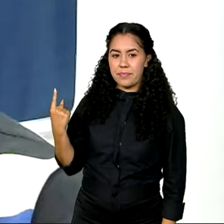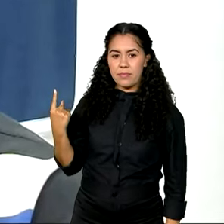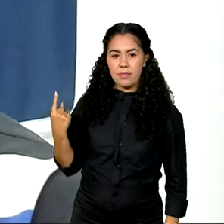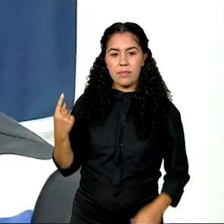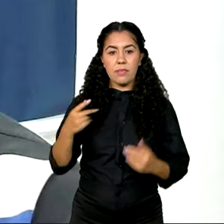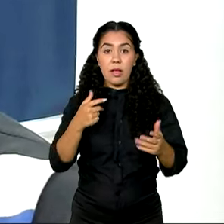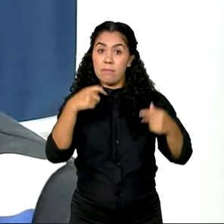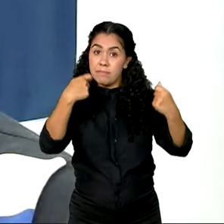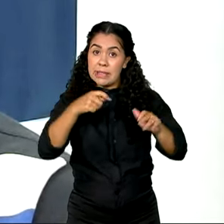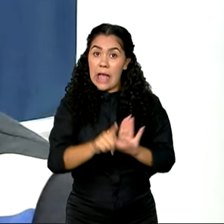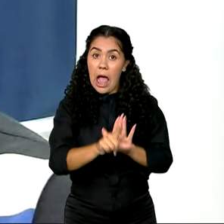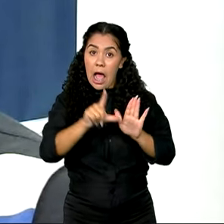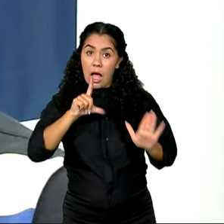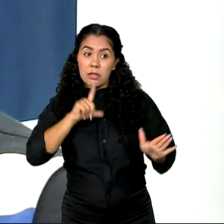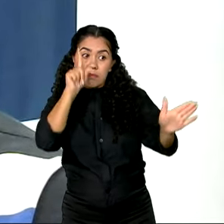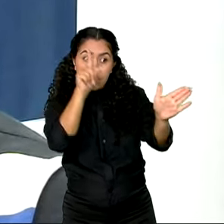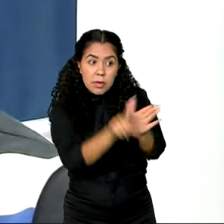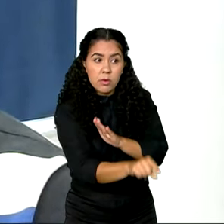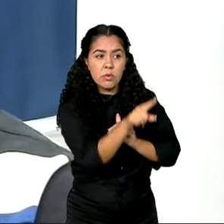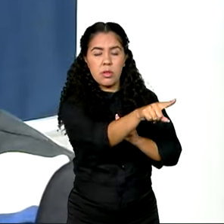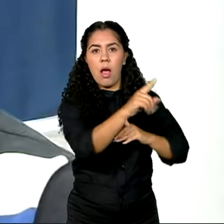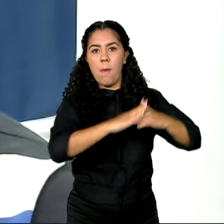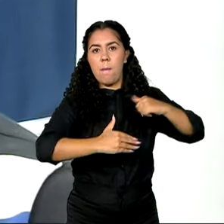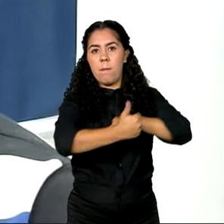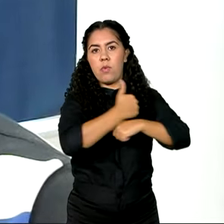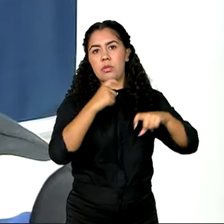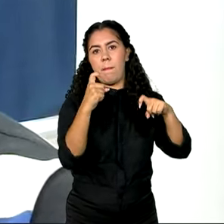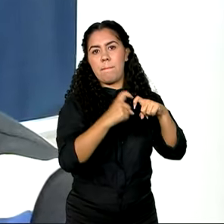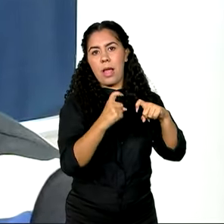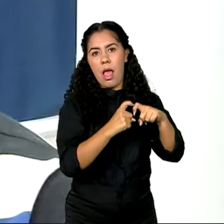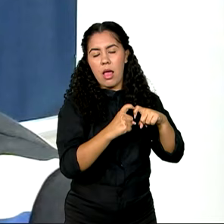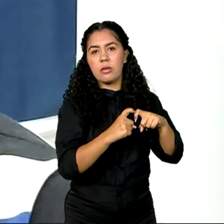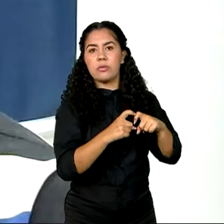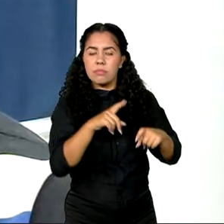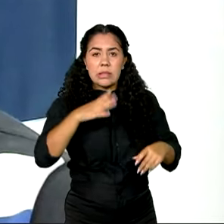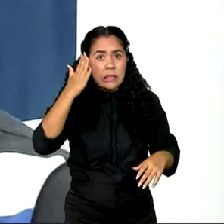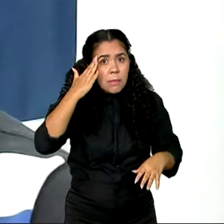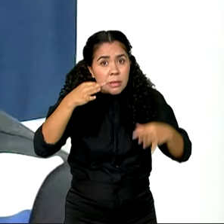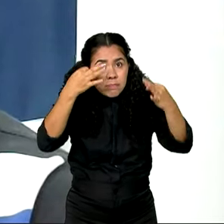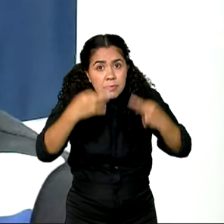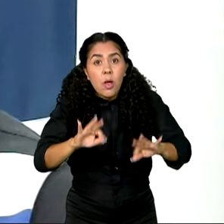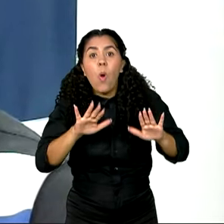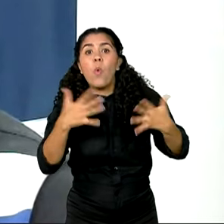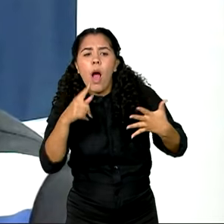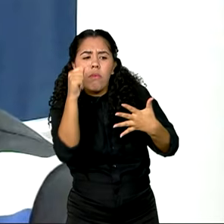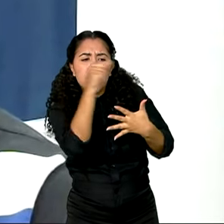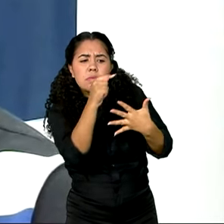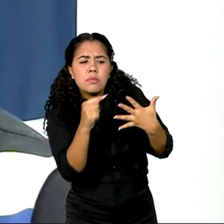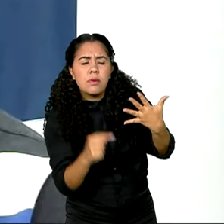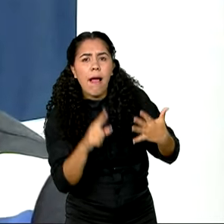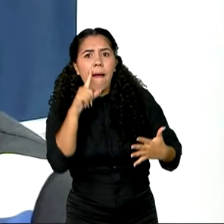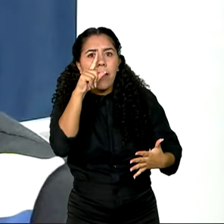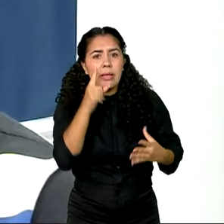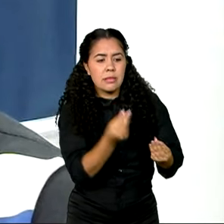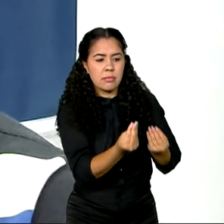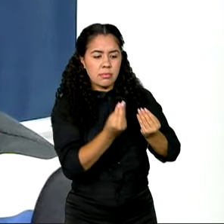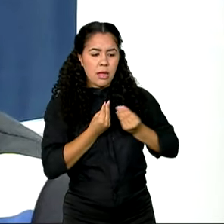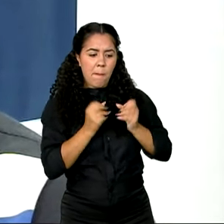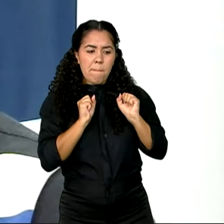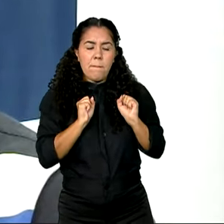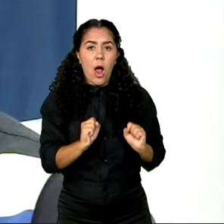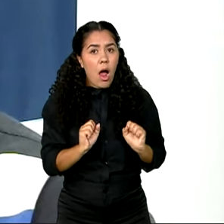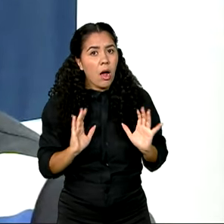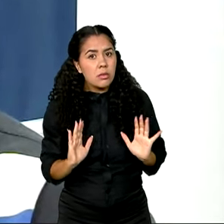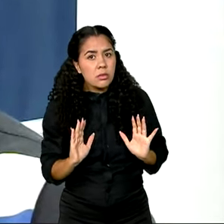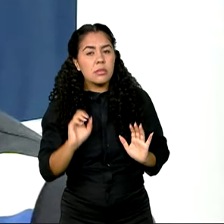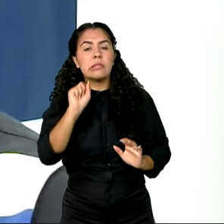Consultar ao seu médico, né? Saber, na consulta ao seu médico, saber de fato os riscos a que ele está sendo submetido, né? Quando